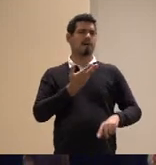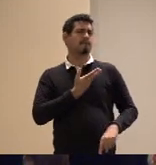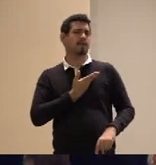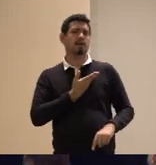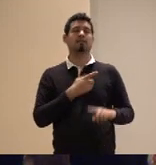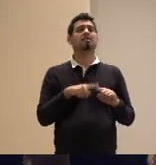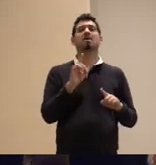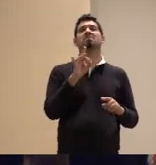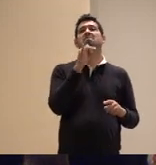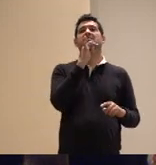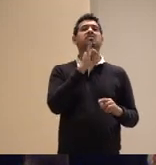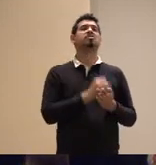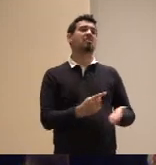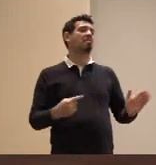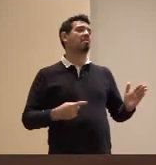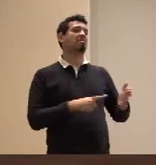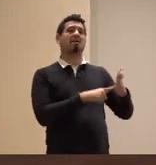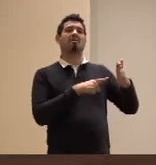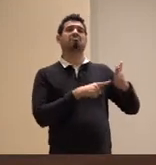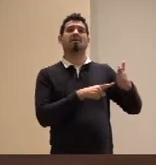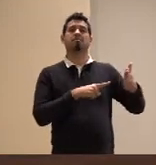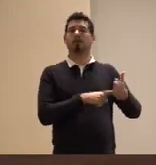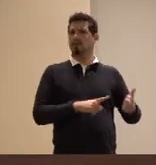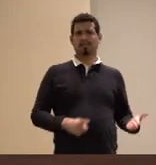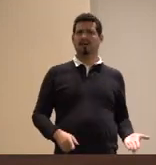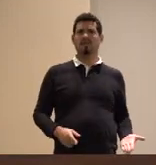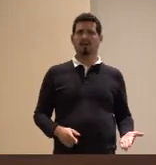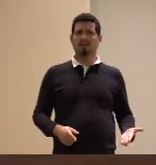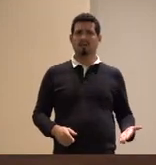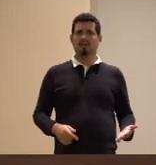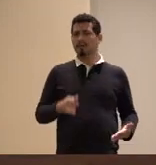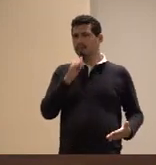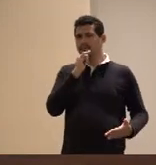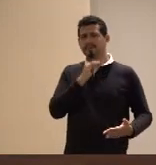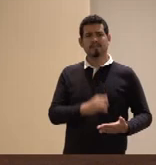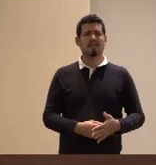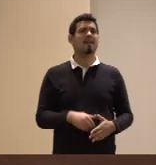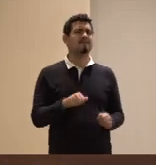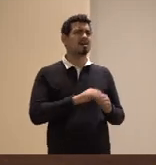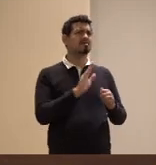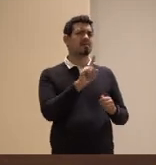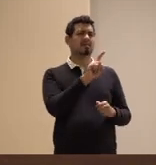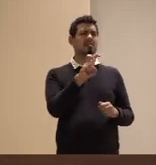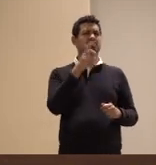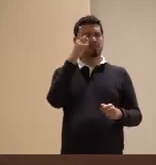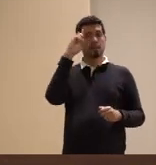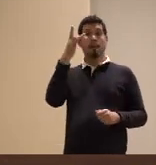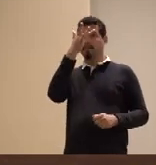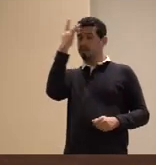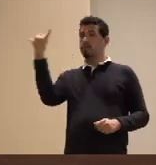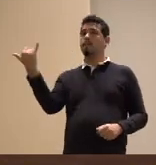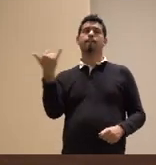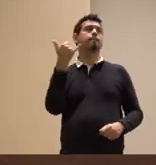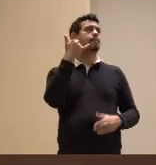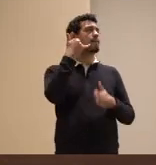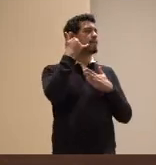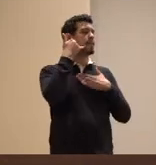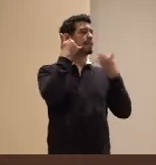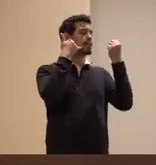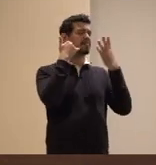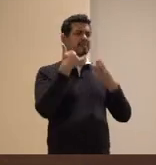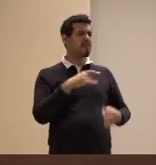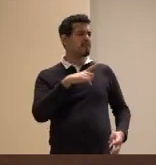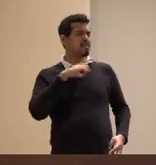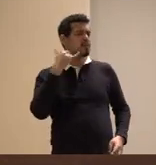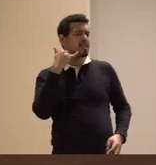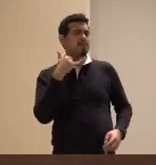e não aquele denuncismo. Faz uns 15 dias uma pessoa me ligou e me falou assim: você tem